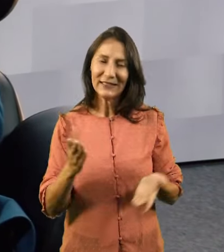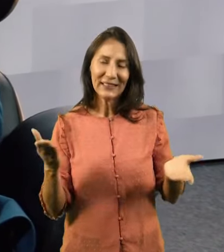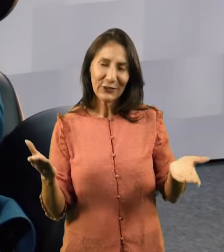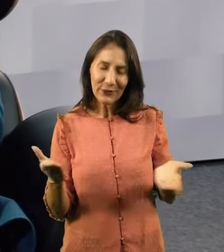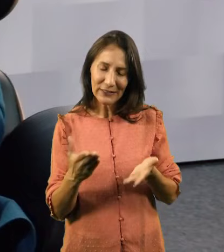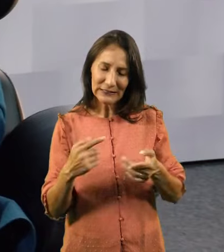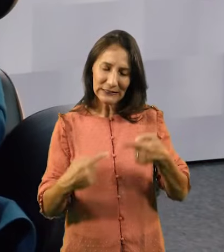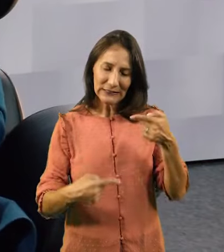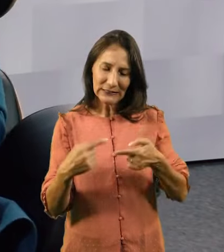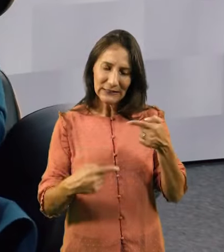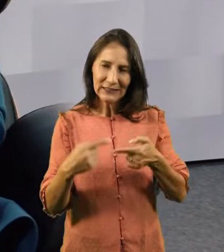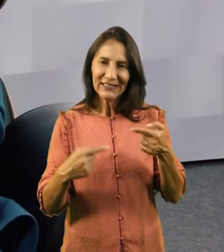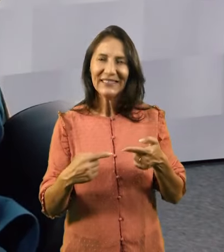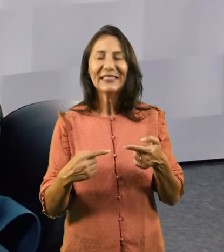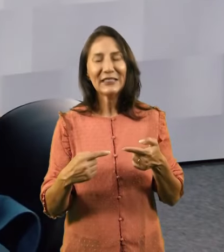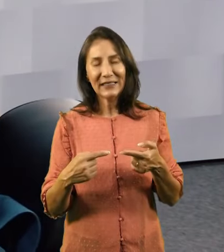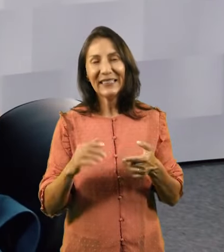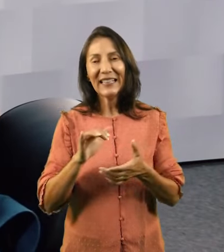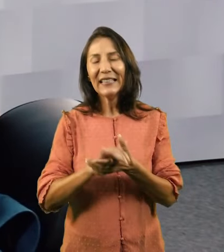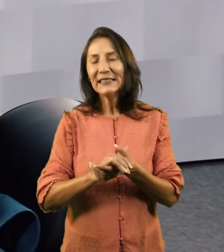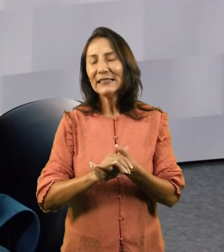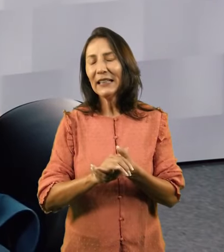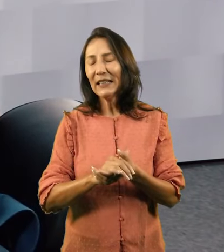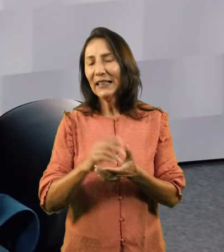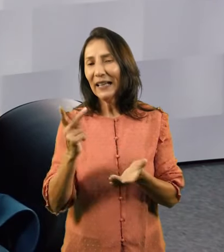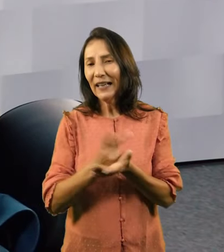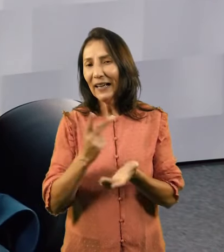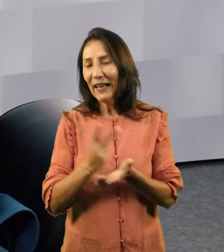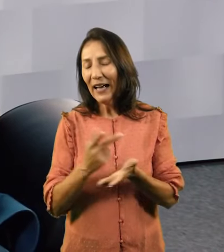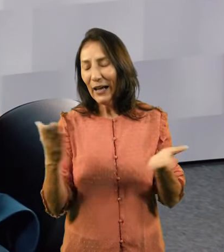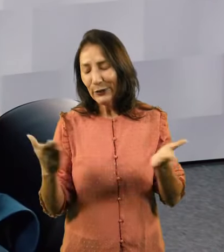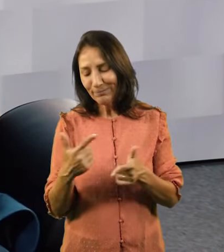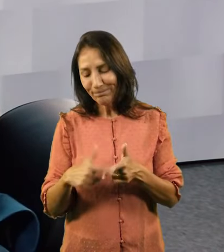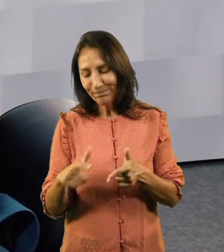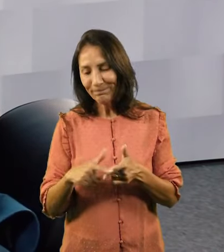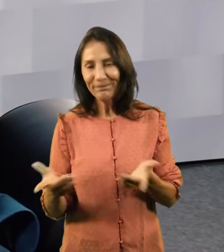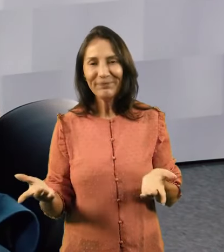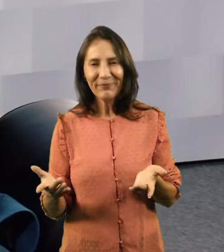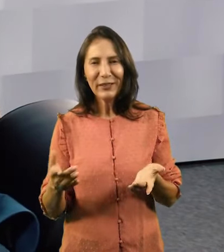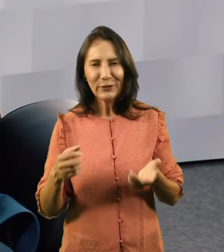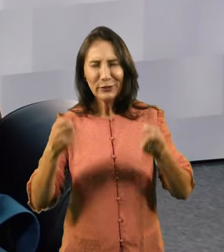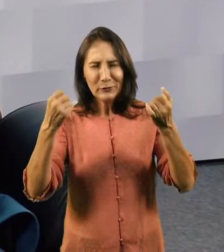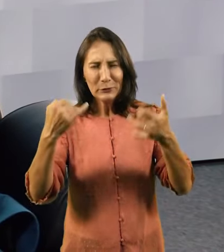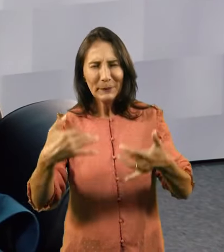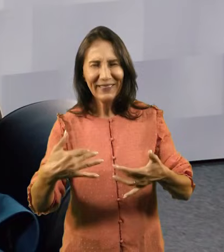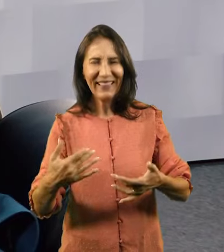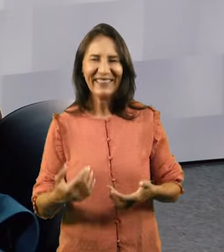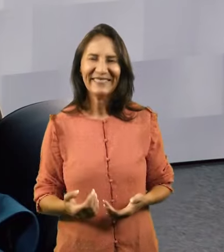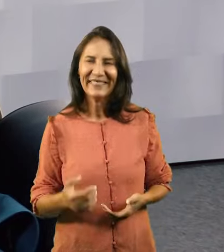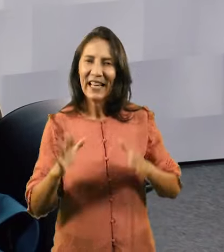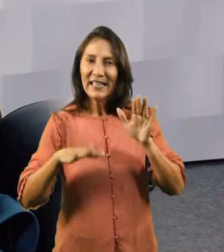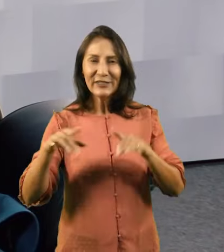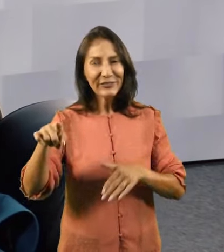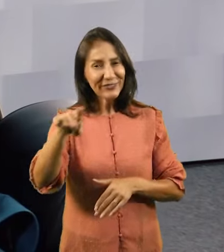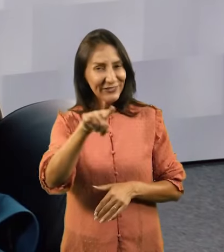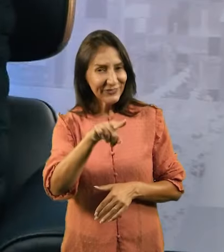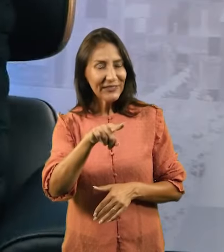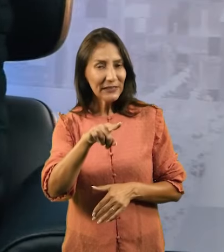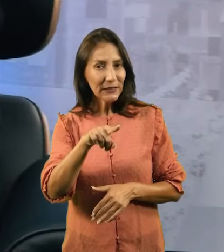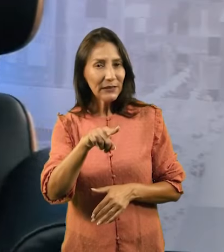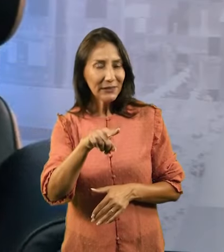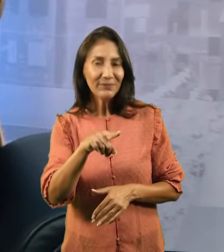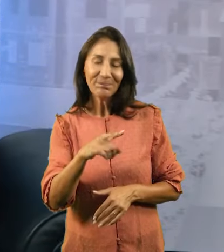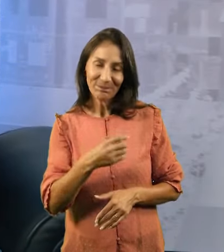estou vivendo uma grande encrenca. Vamos conversar um pouquinho sobre isso. Quem sabe você está vivendo